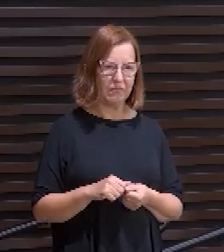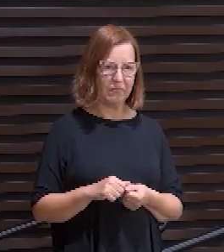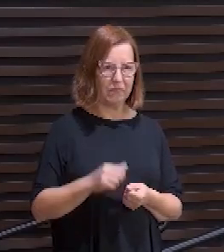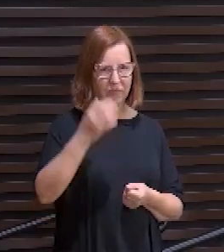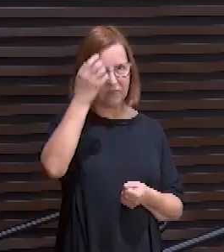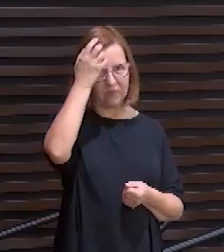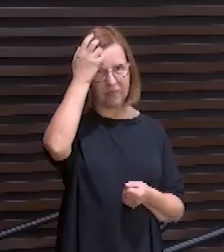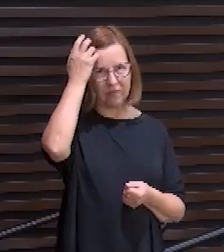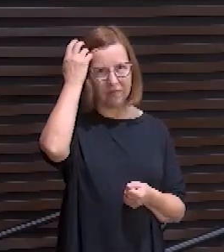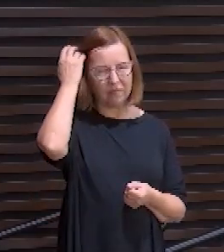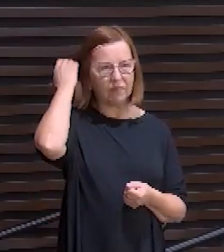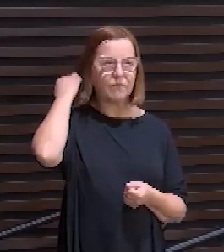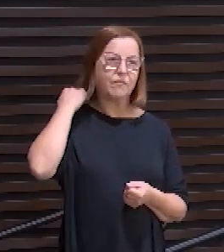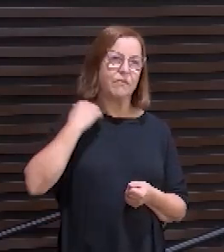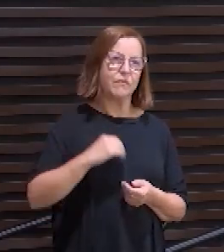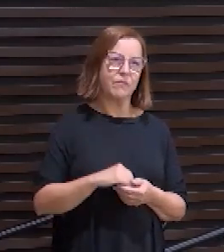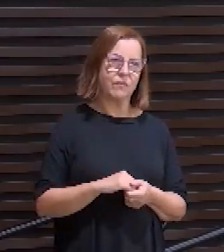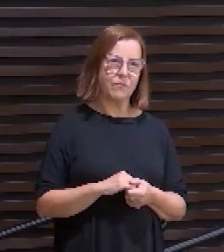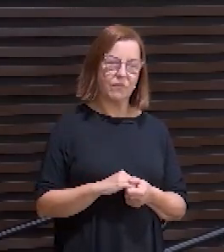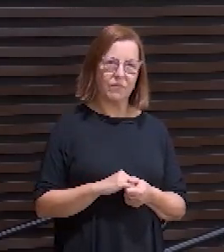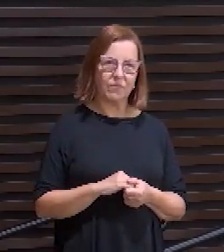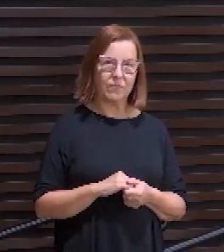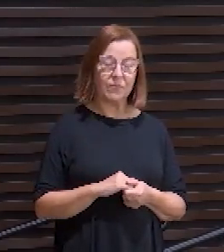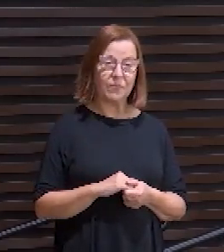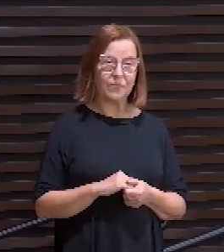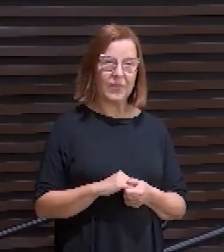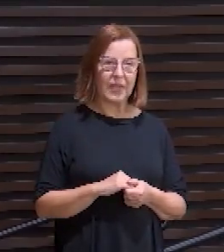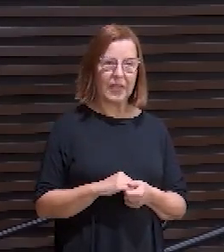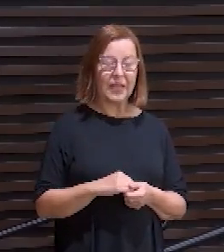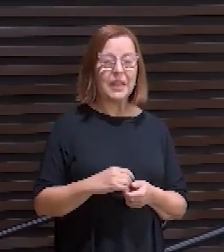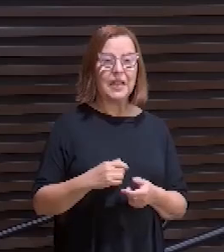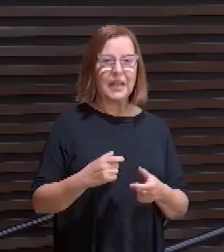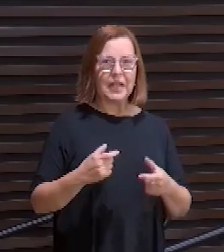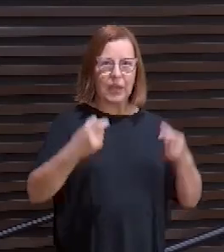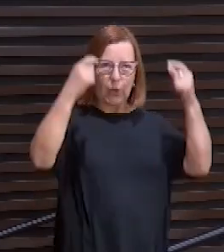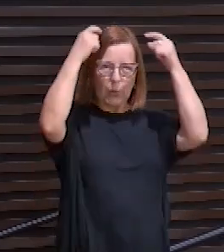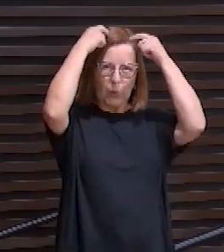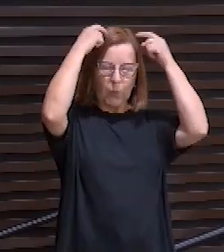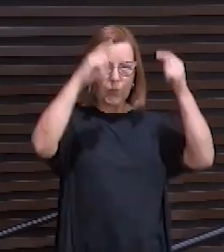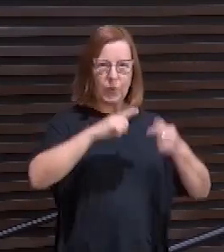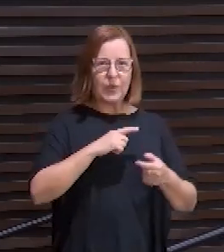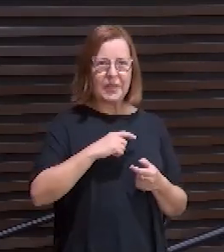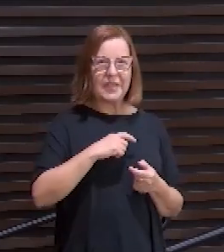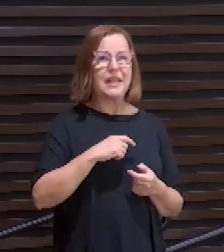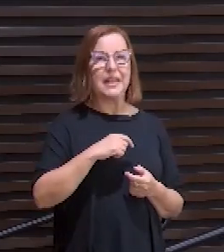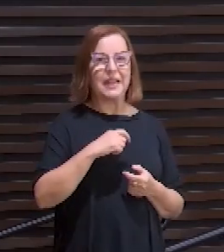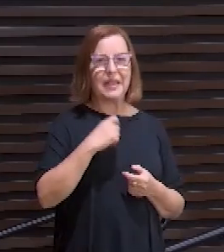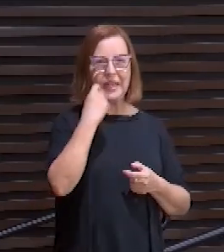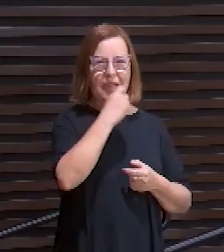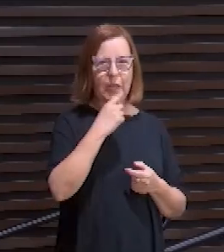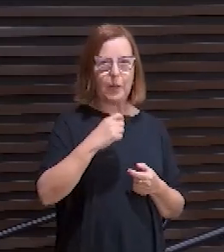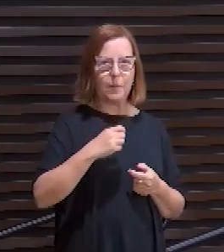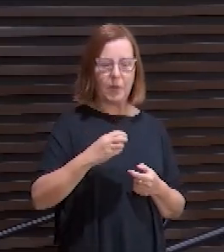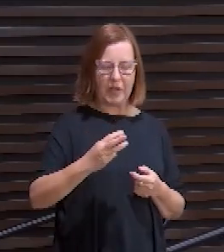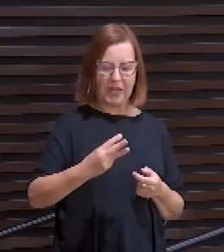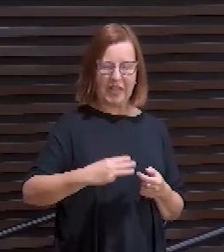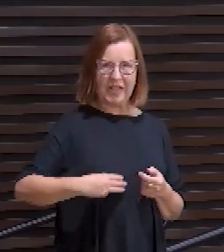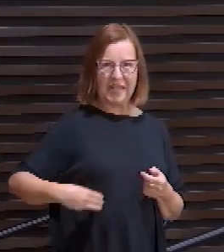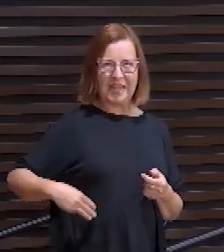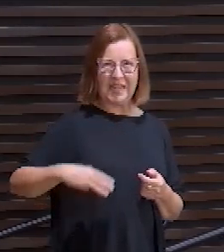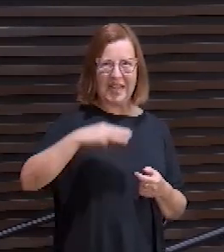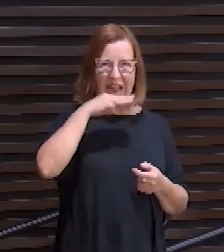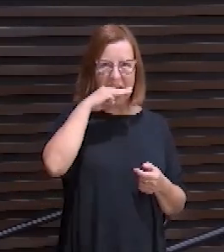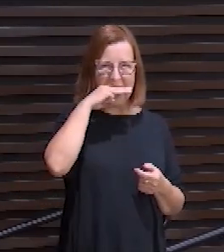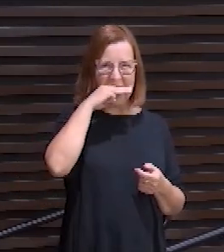E as 3 costelas que esse urso tem na boca representam as 3 nações que os medo-persas derrotaram a